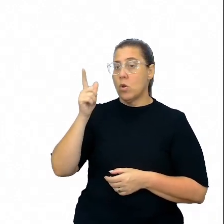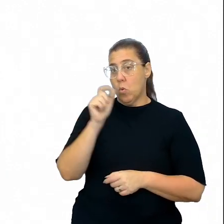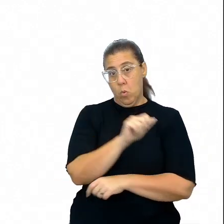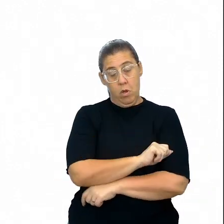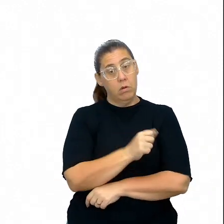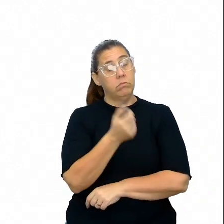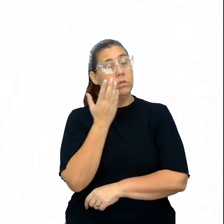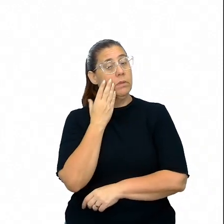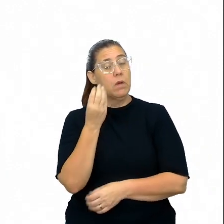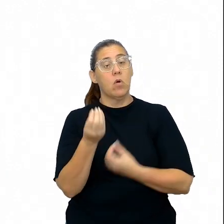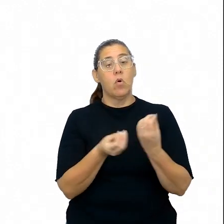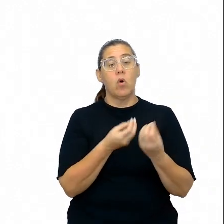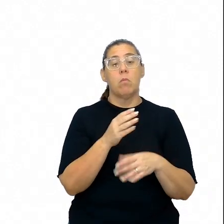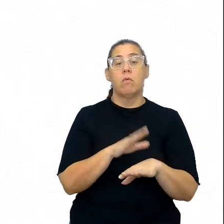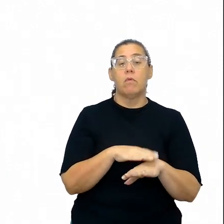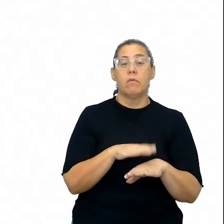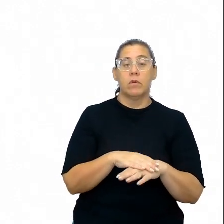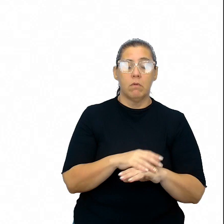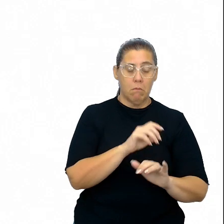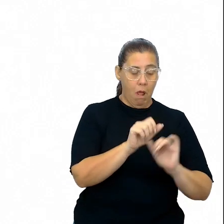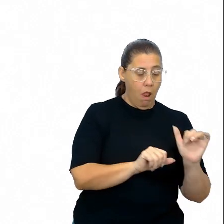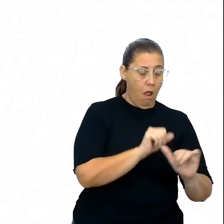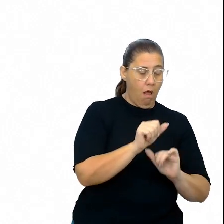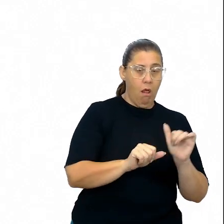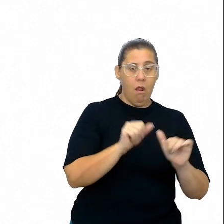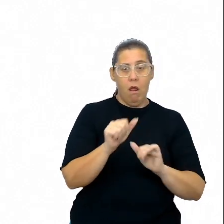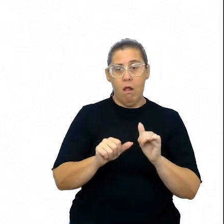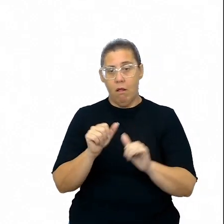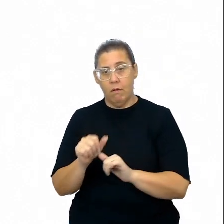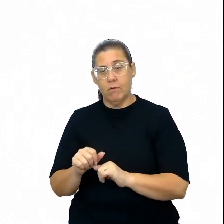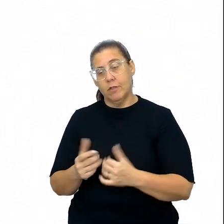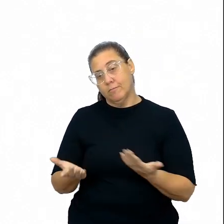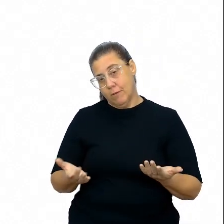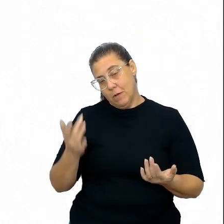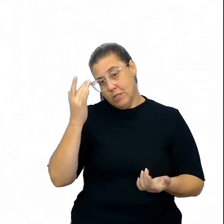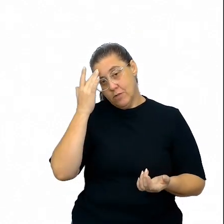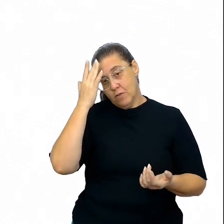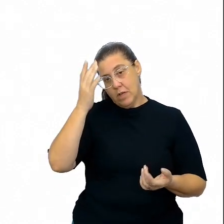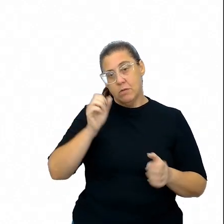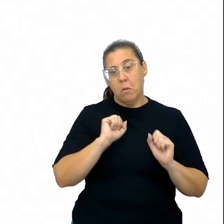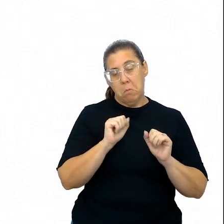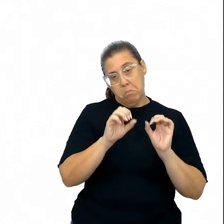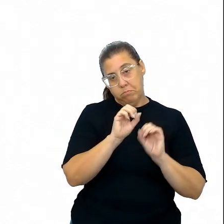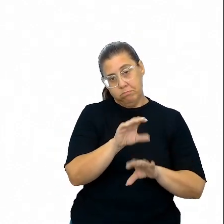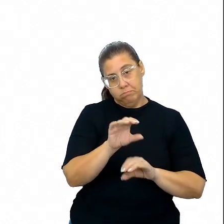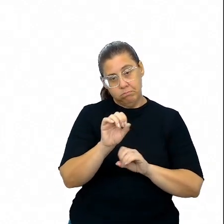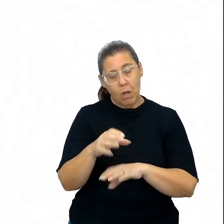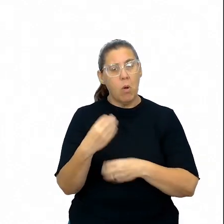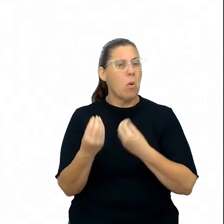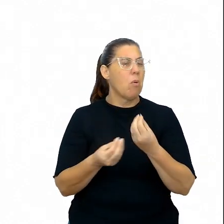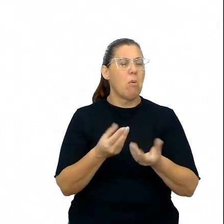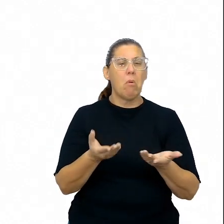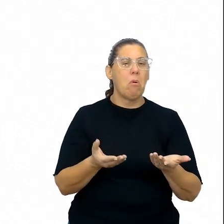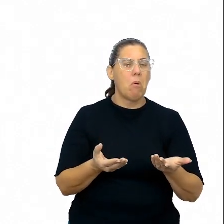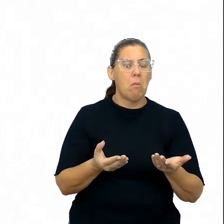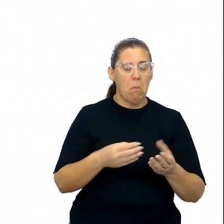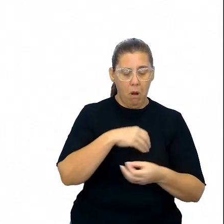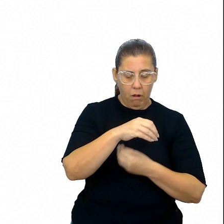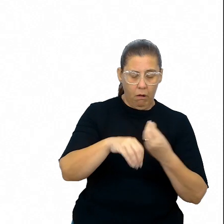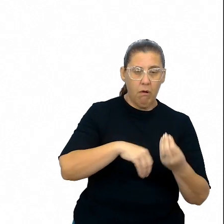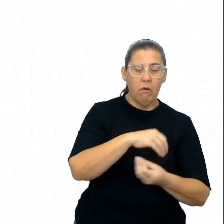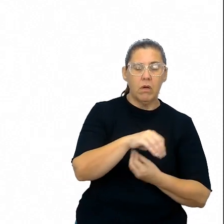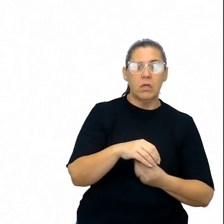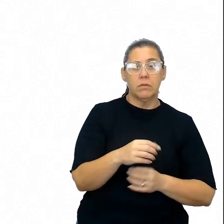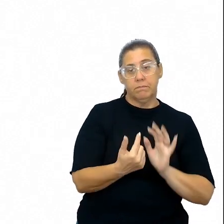Então, o que ele vai ter que fazer? Talvez transformar todos em decimais é a mais fácil para a gente poder trabalhar dessa forma. Como que eu faço com o número misto?